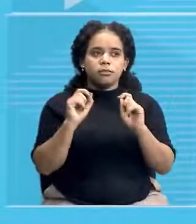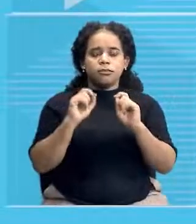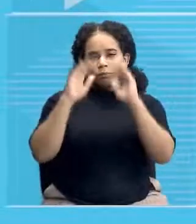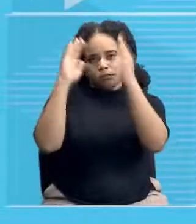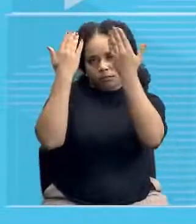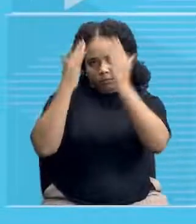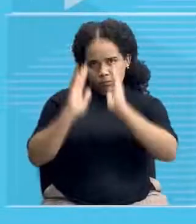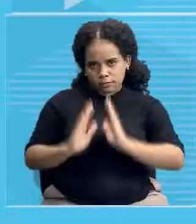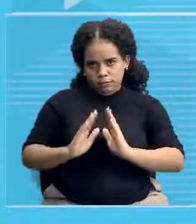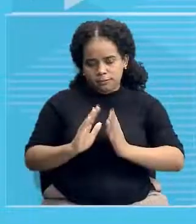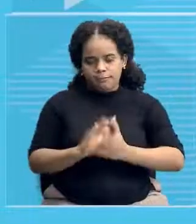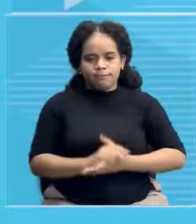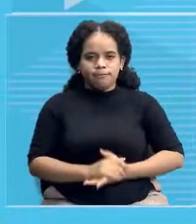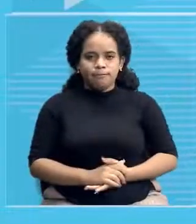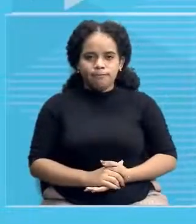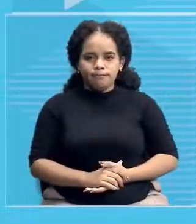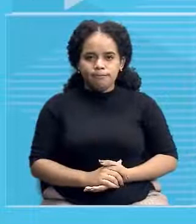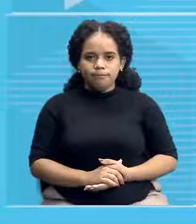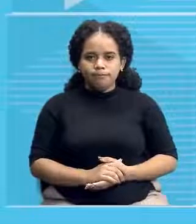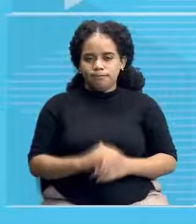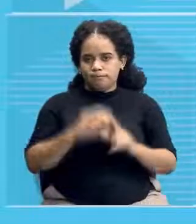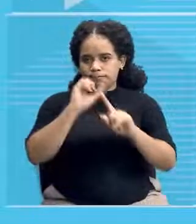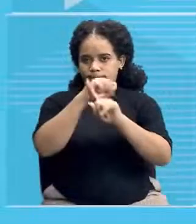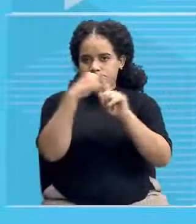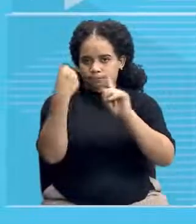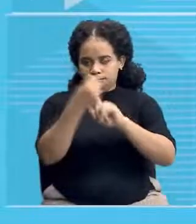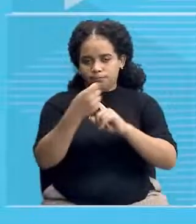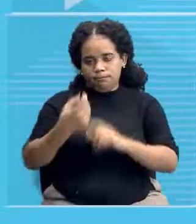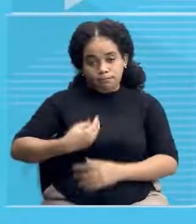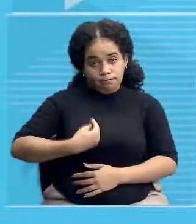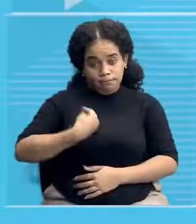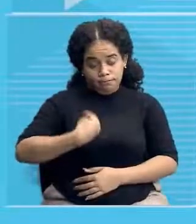analisar a sociedade em que vive.